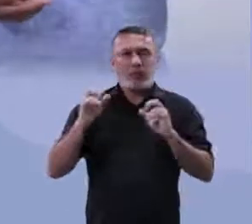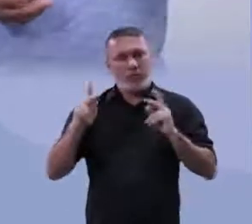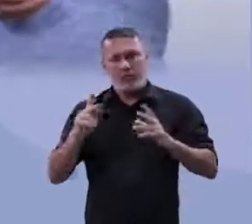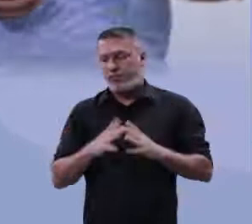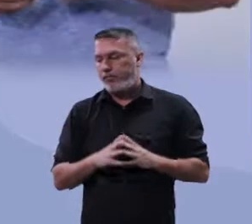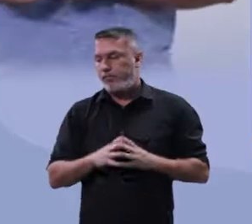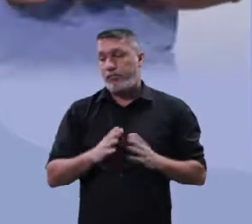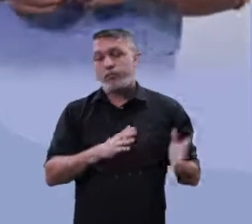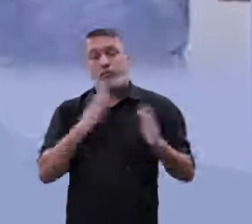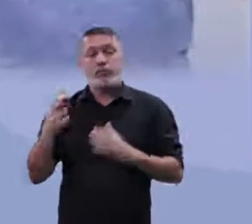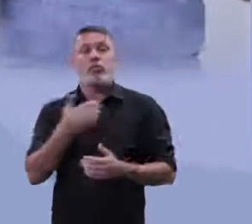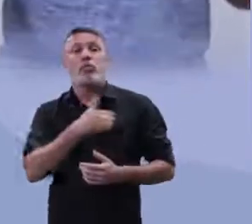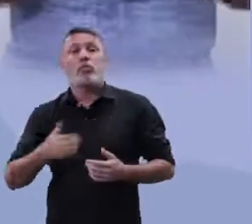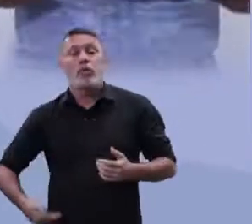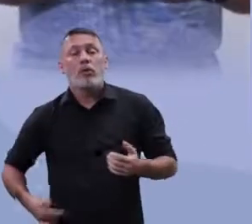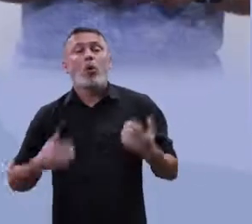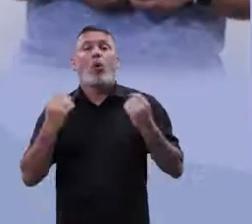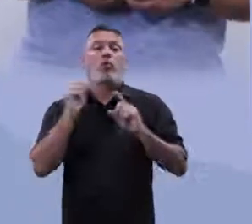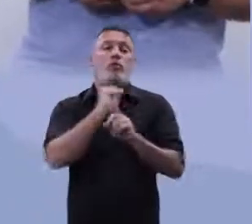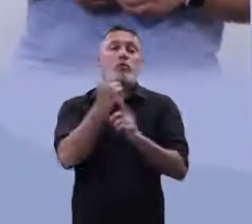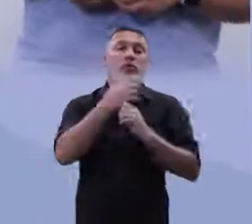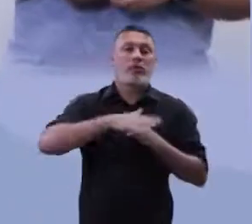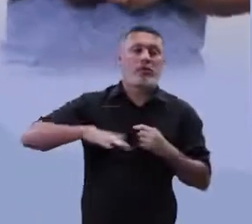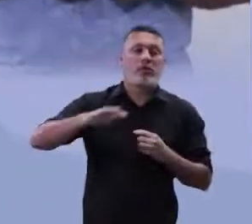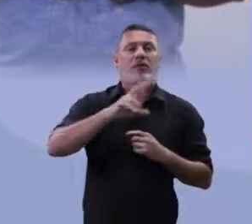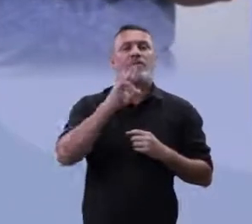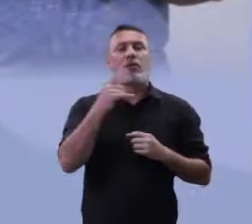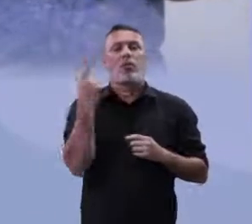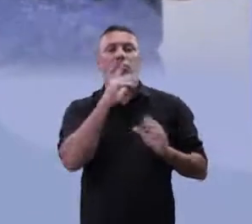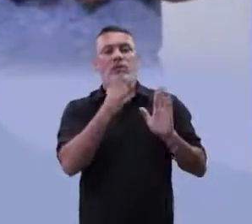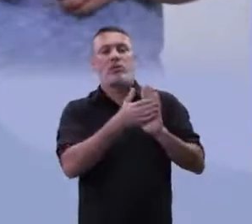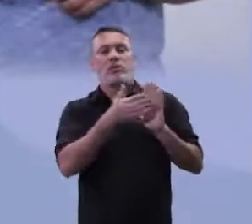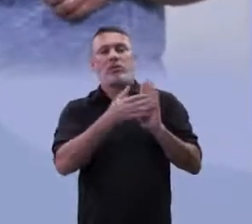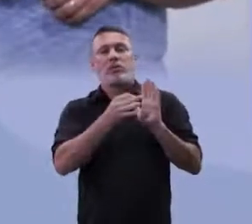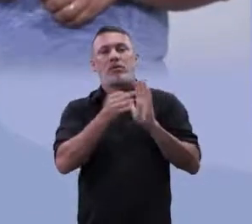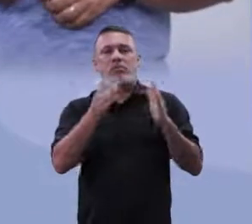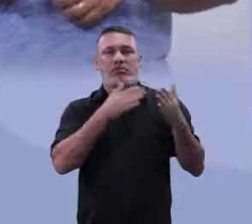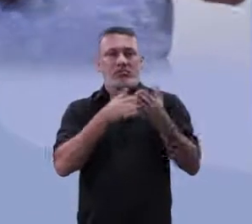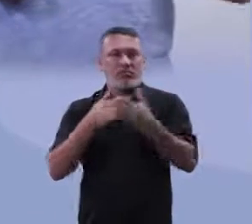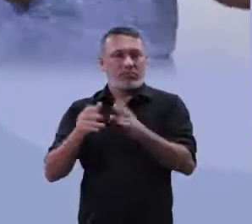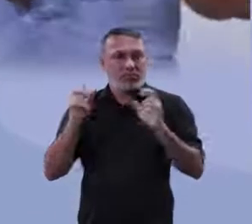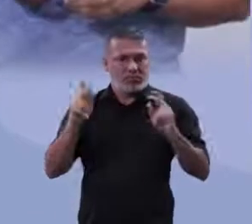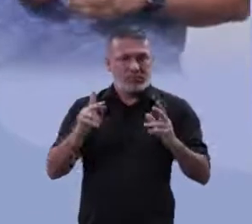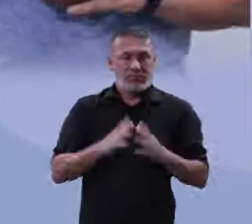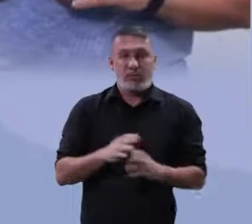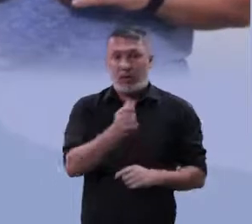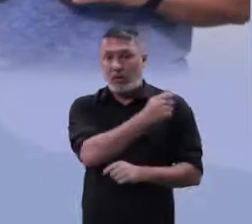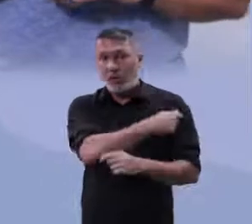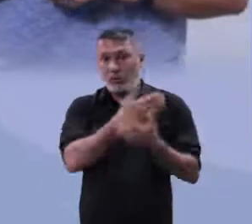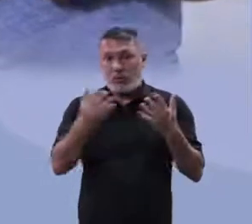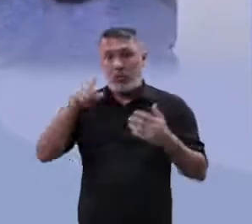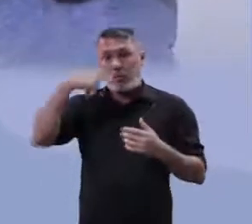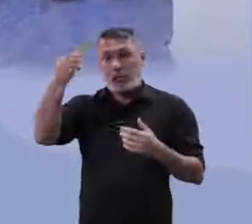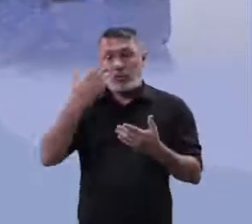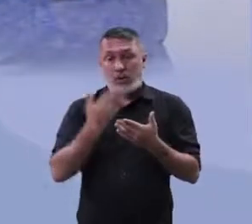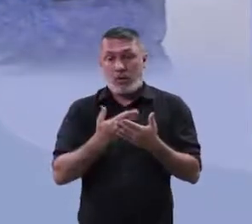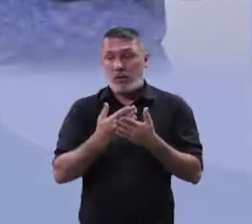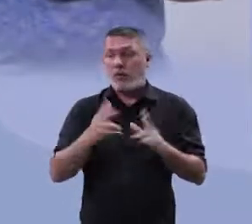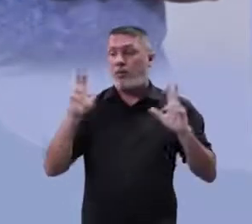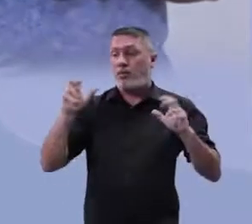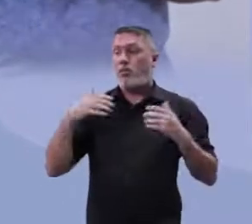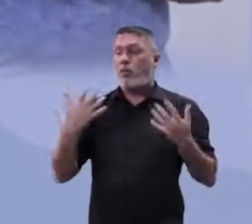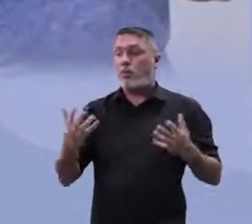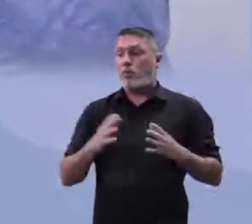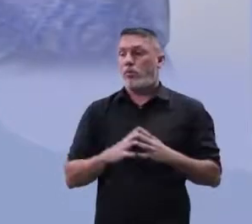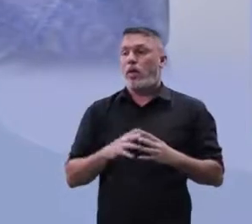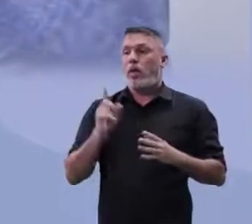na prática. E como que o governo e a sociedade como um todo pode servir de proposta de intervenção. Meu aluno, na próxima aula